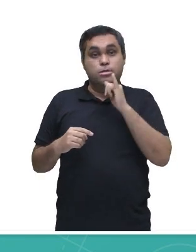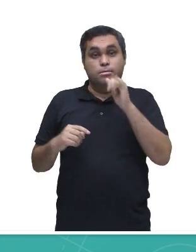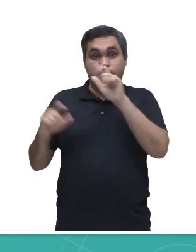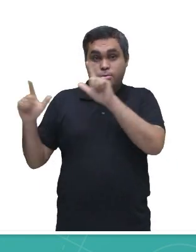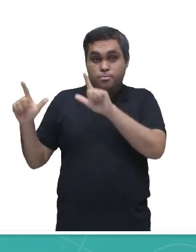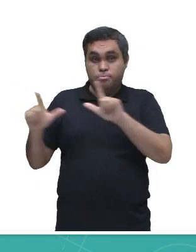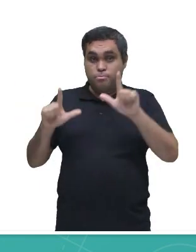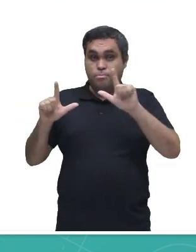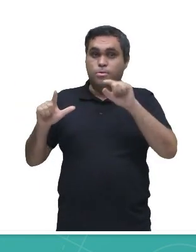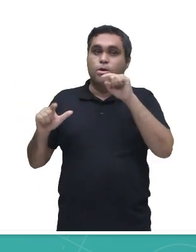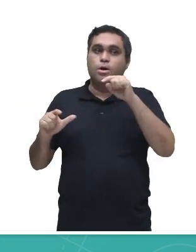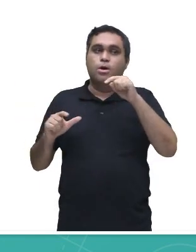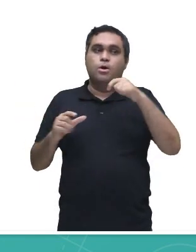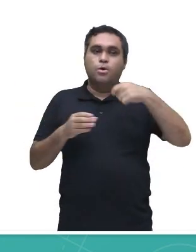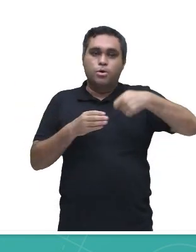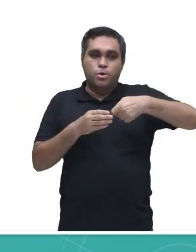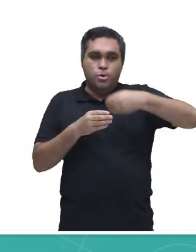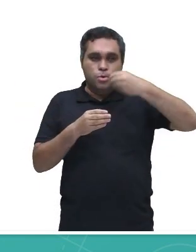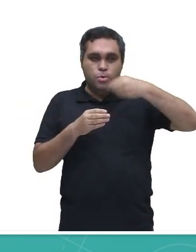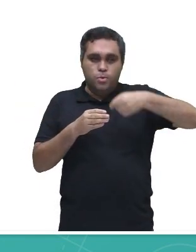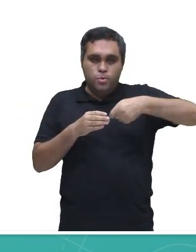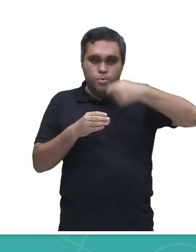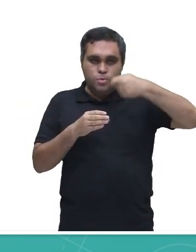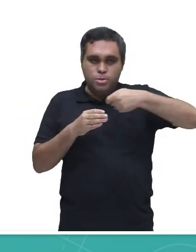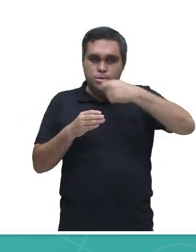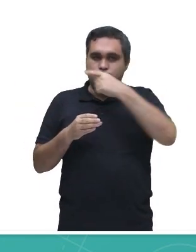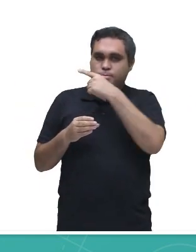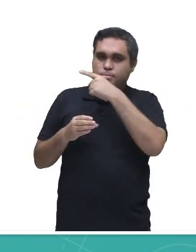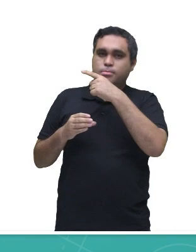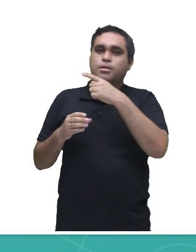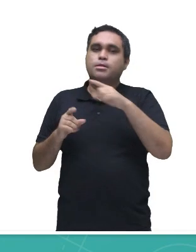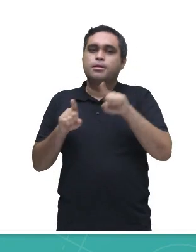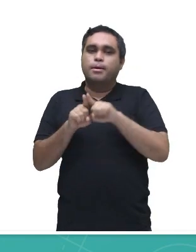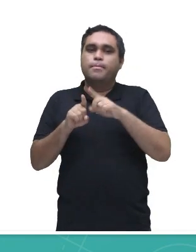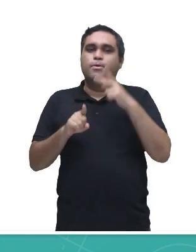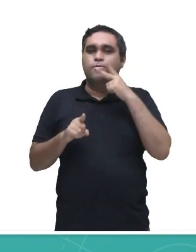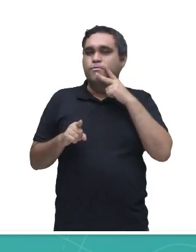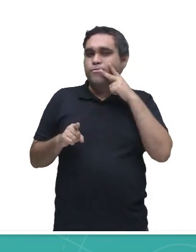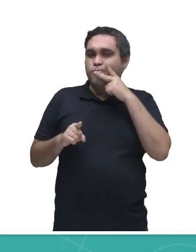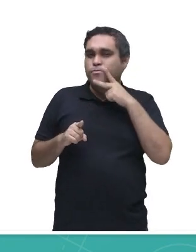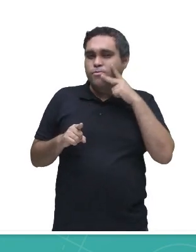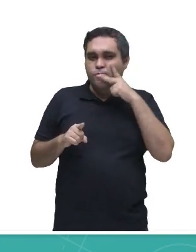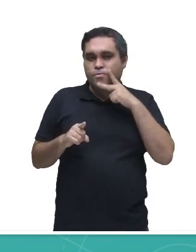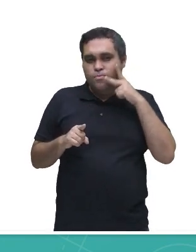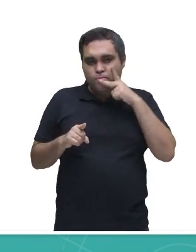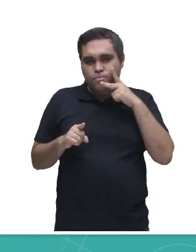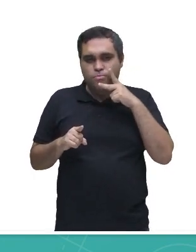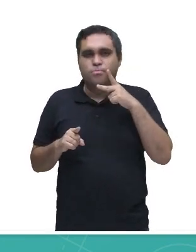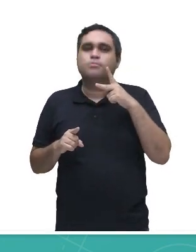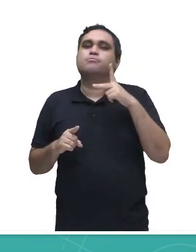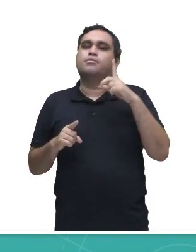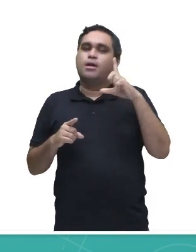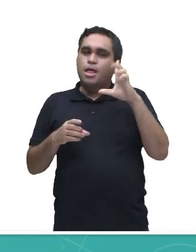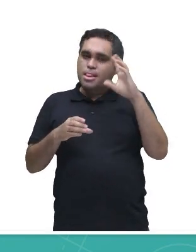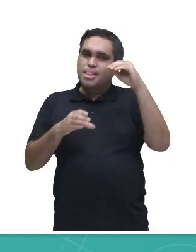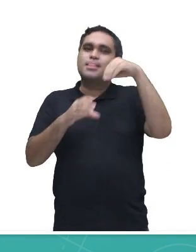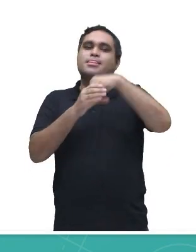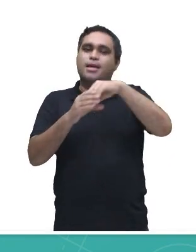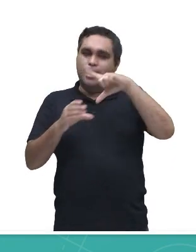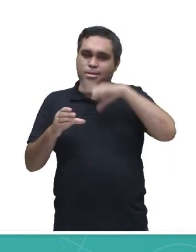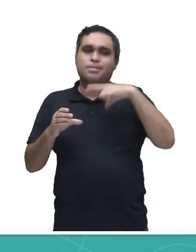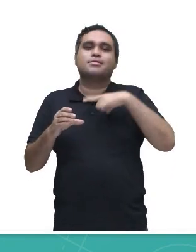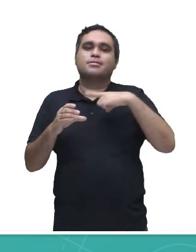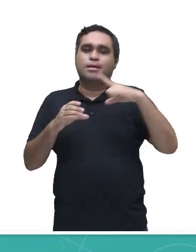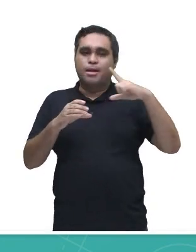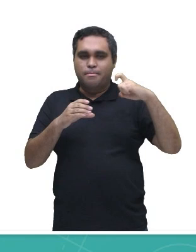iogurte e o vinho, né, participam da produção desses alimentos, quem? Nada mais, nada menos que as bactérias. As